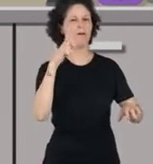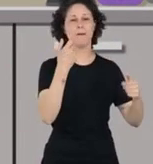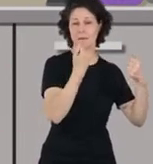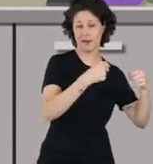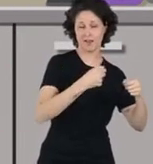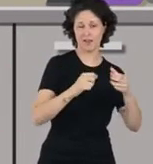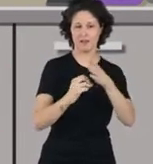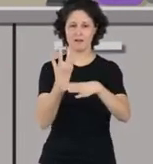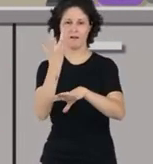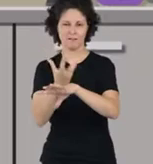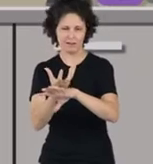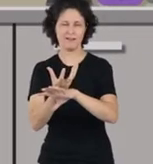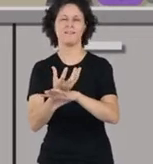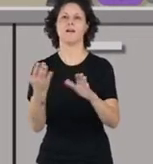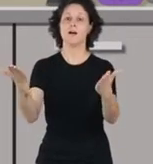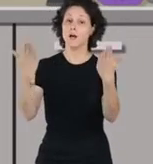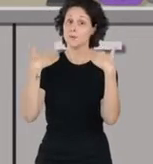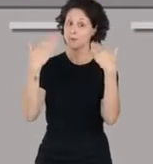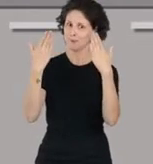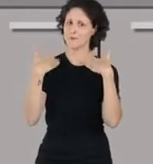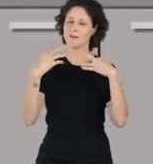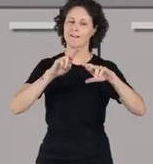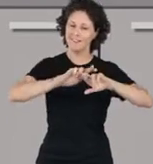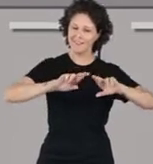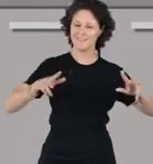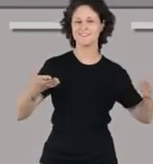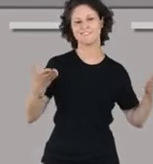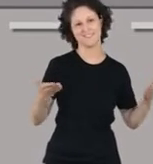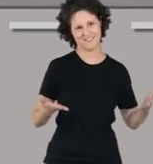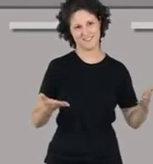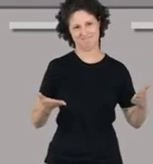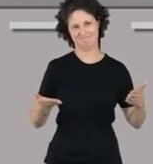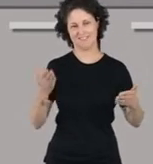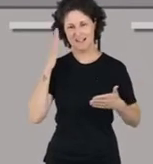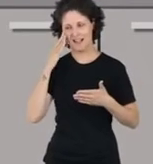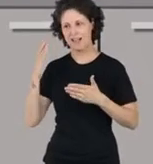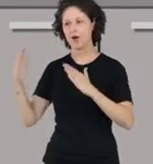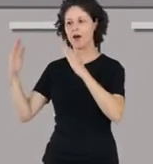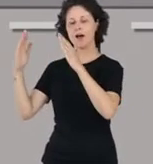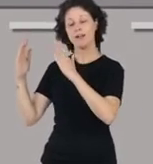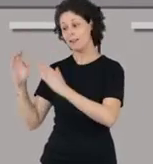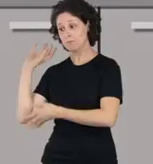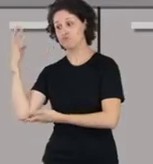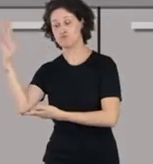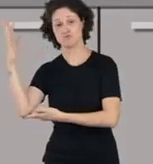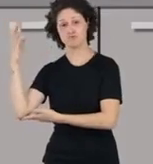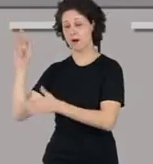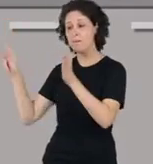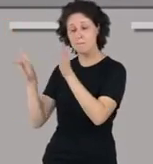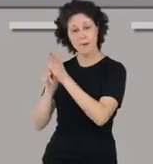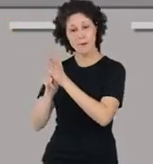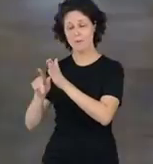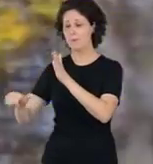ecológica segue essas diferenças entre os vegetais. Existem as espécies pioneiras, que são as primeiras a surgirem em um